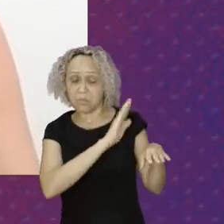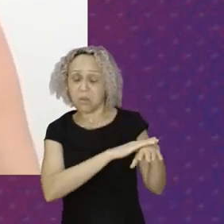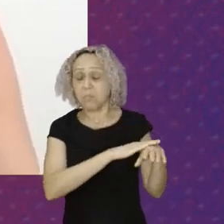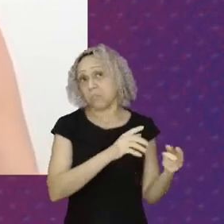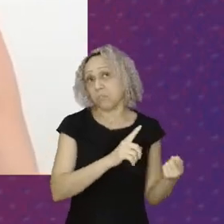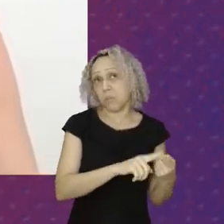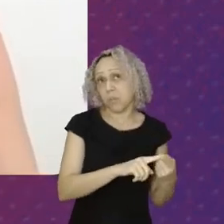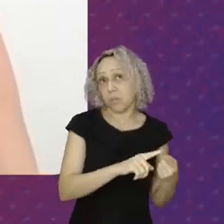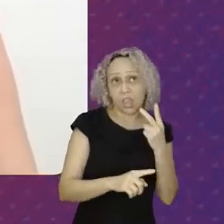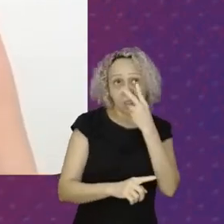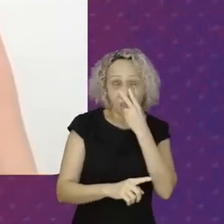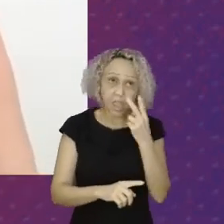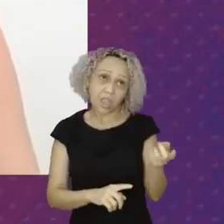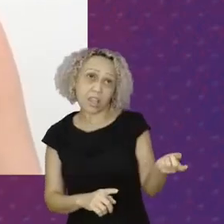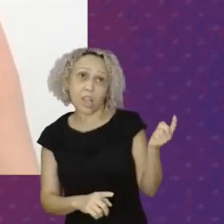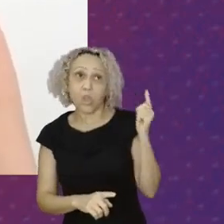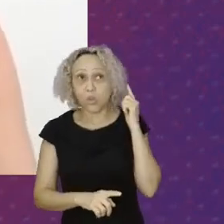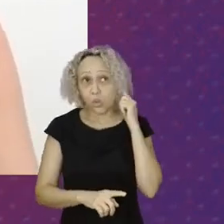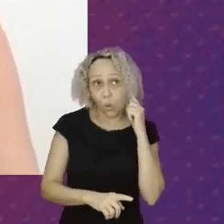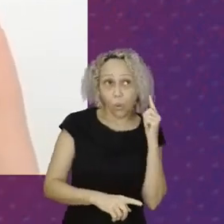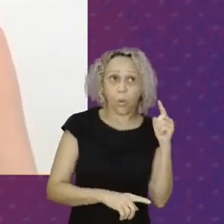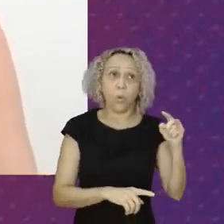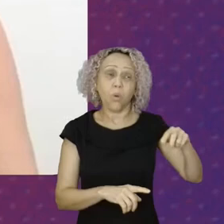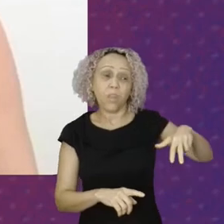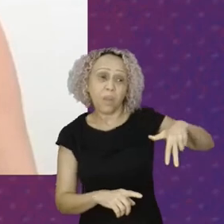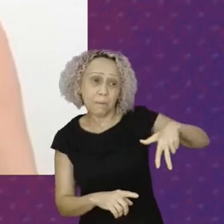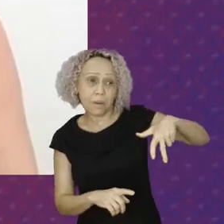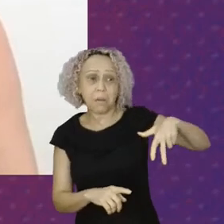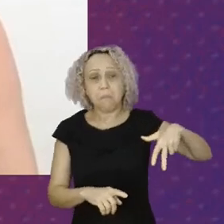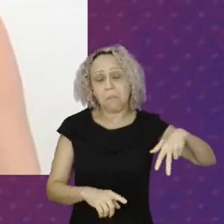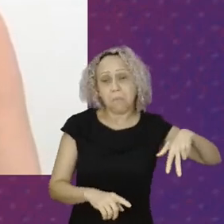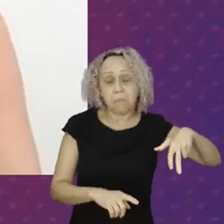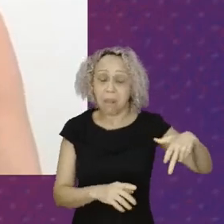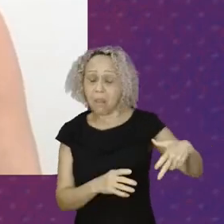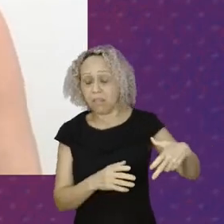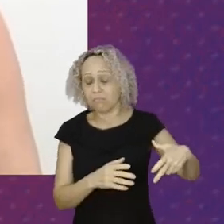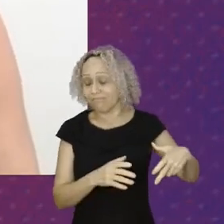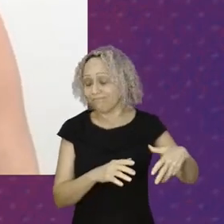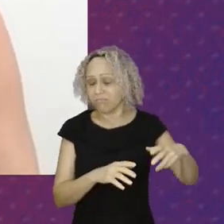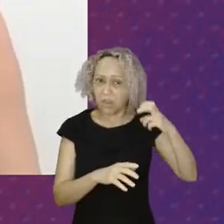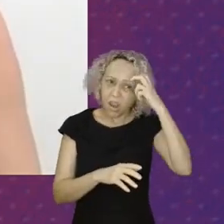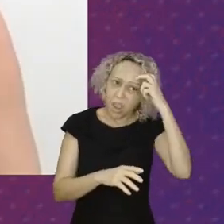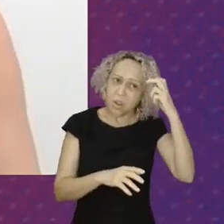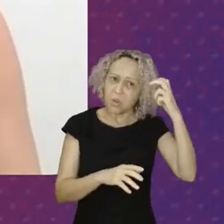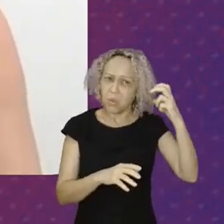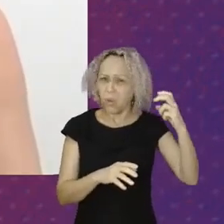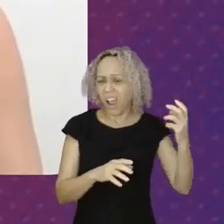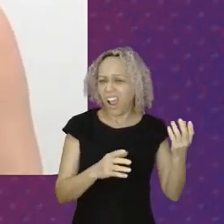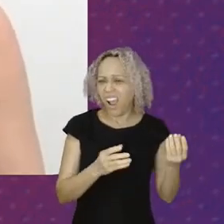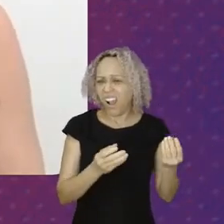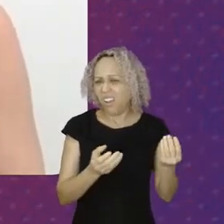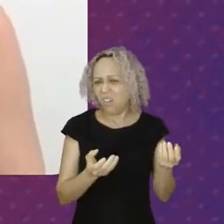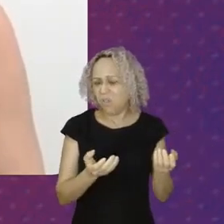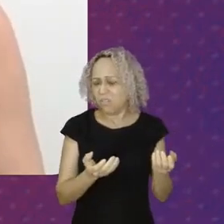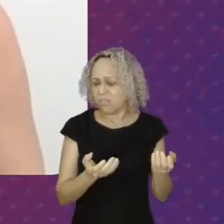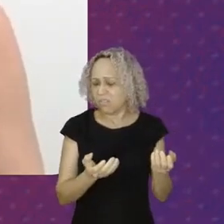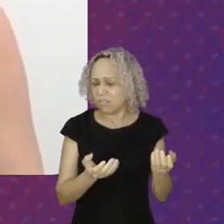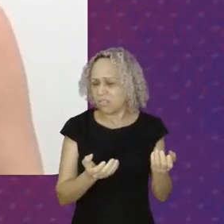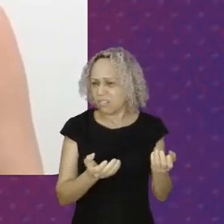a ela falta condição física, intelectual, etc., de novo nós caímos